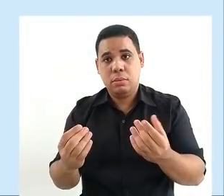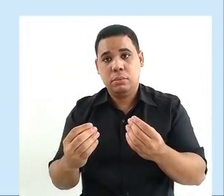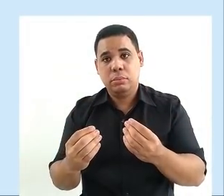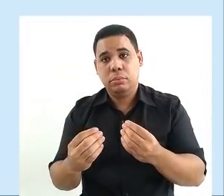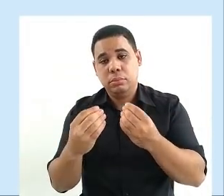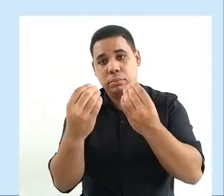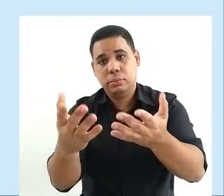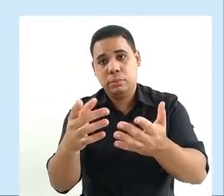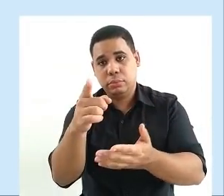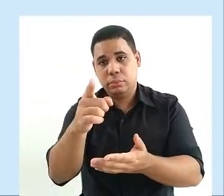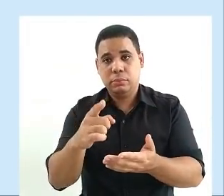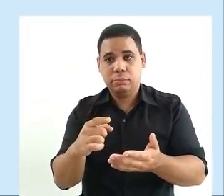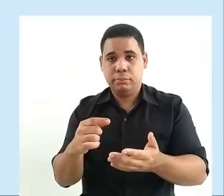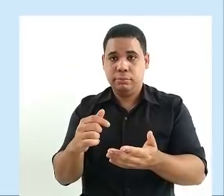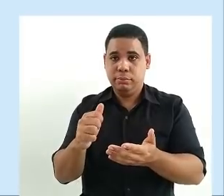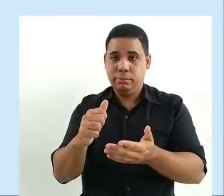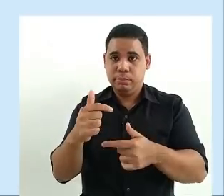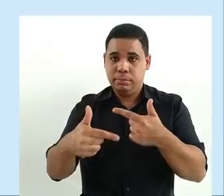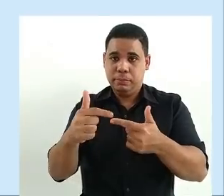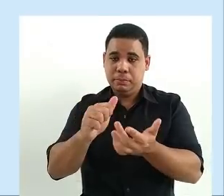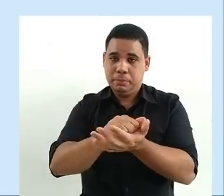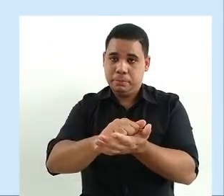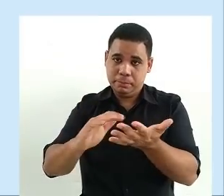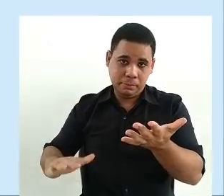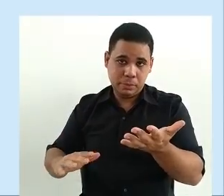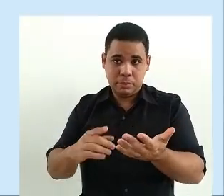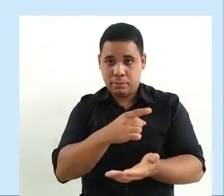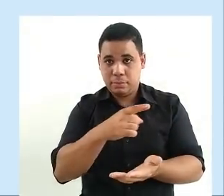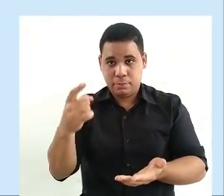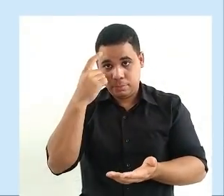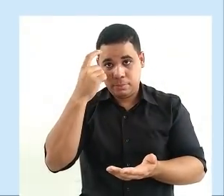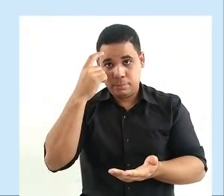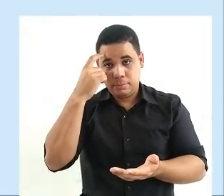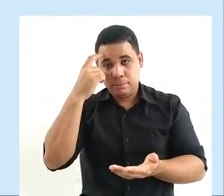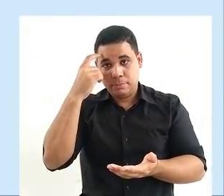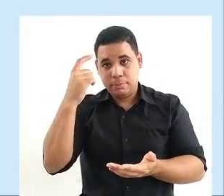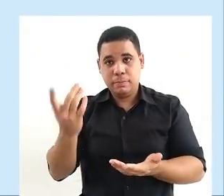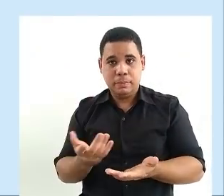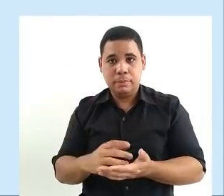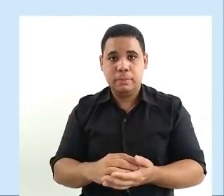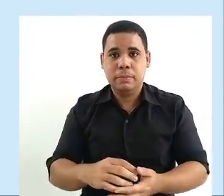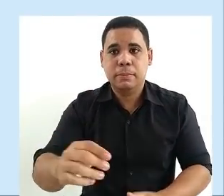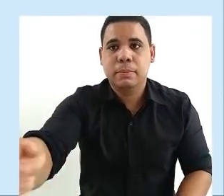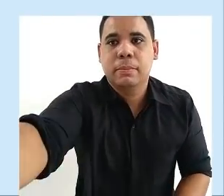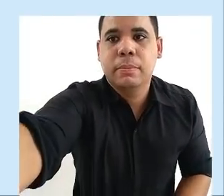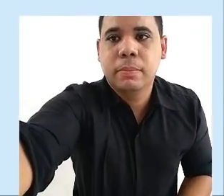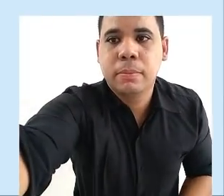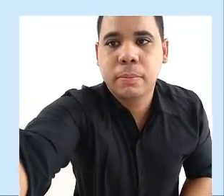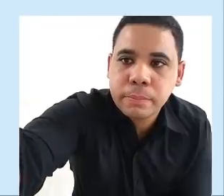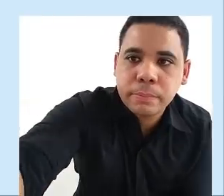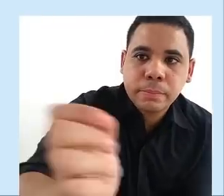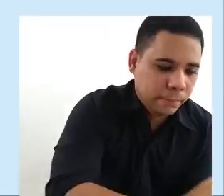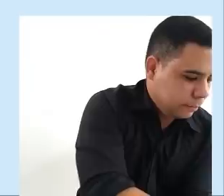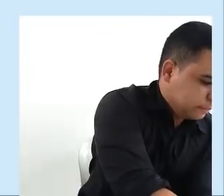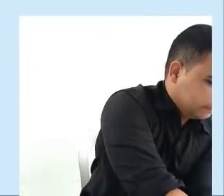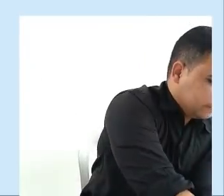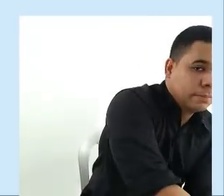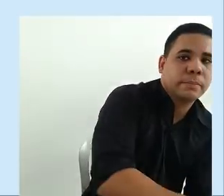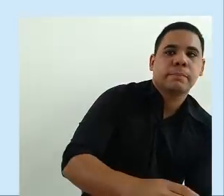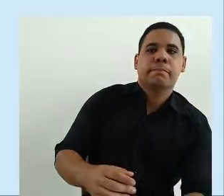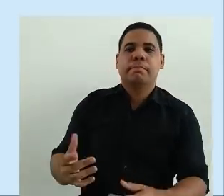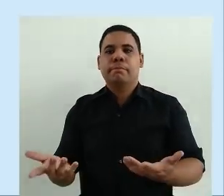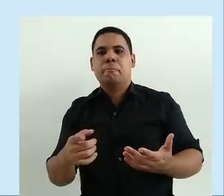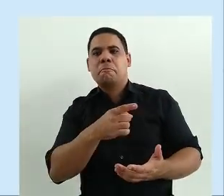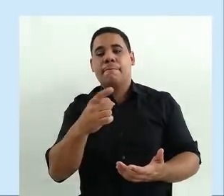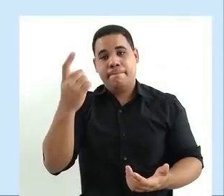os seus funcionários. Agora, eu quero deixar um probleminha para vocês pensarem. É um problema que aconteceu